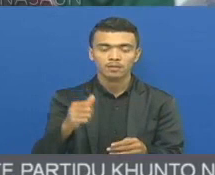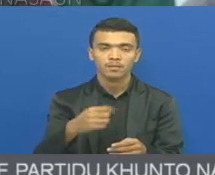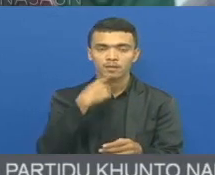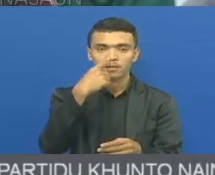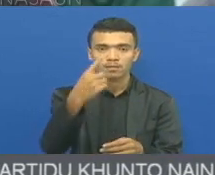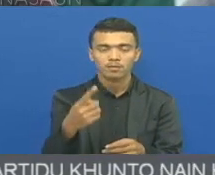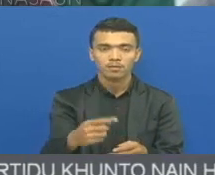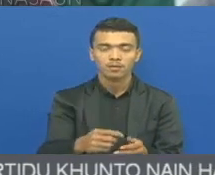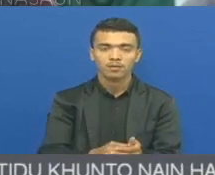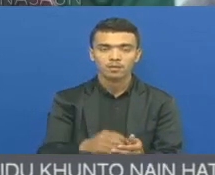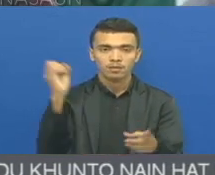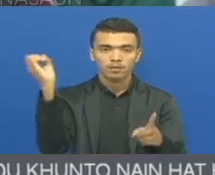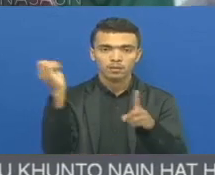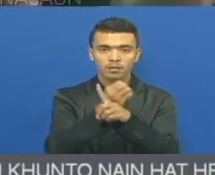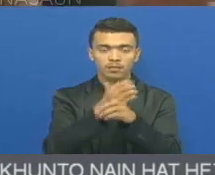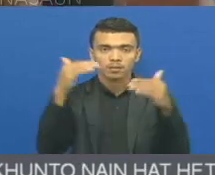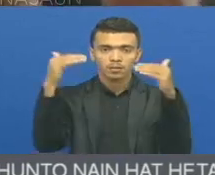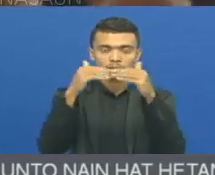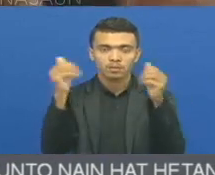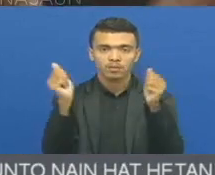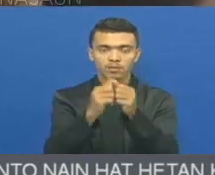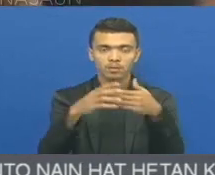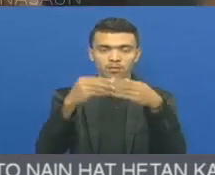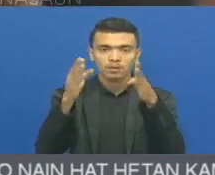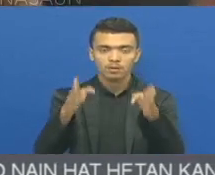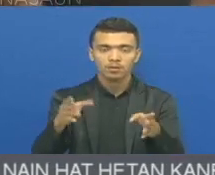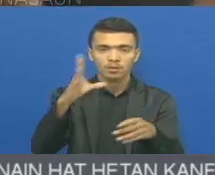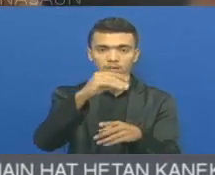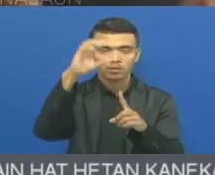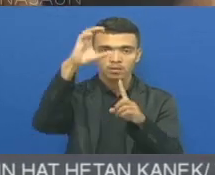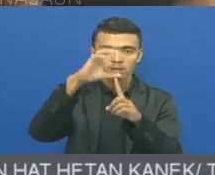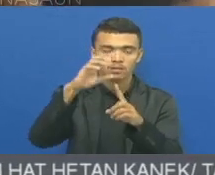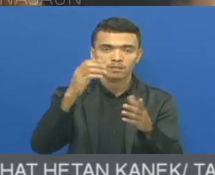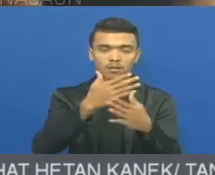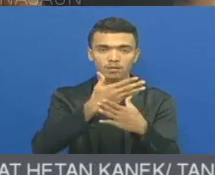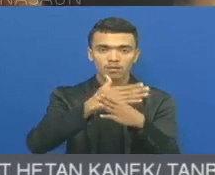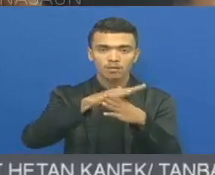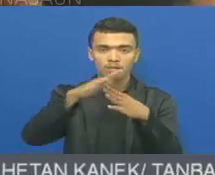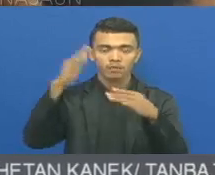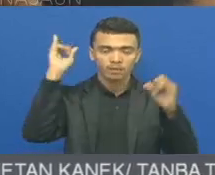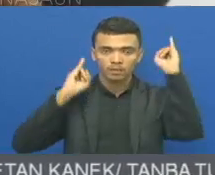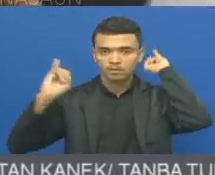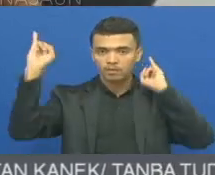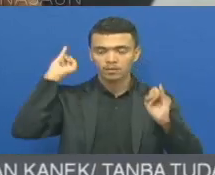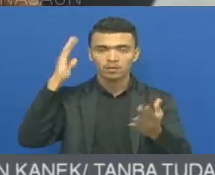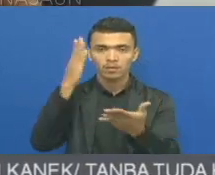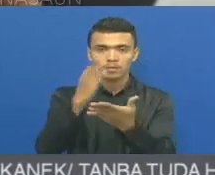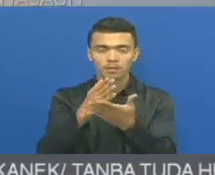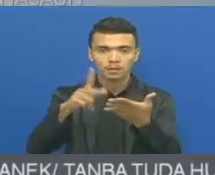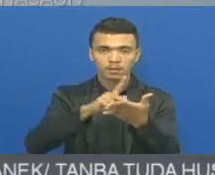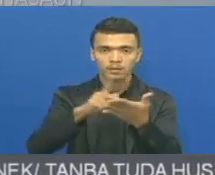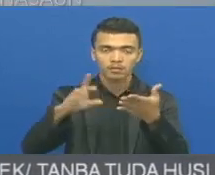explica: objetivo encontro com a autoridade no chefe de delegação, né? A tu divulga informação, ho de evita crime eleitoral ba